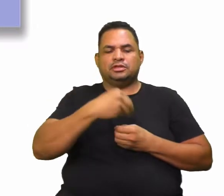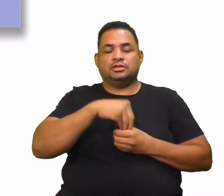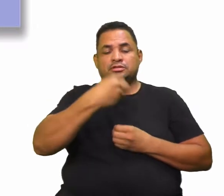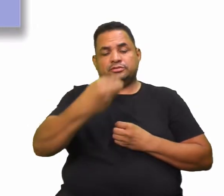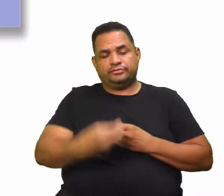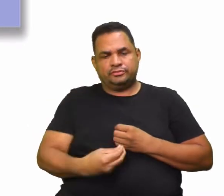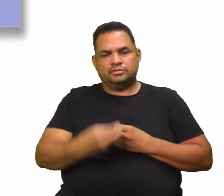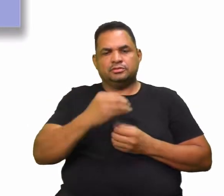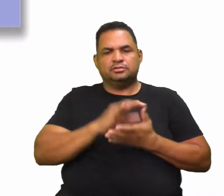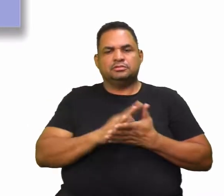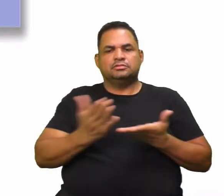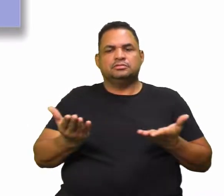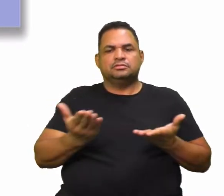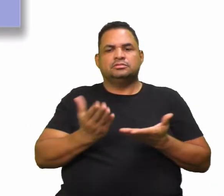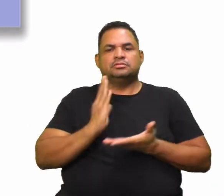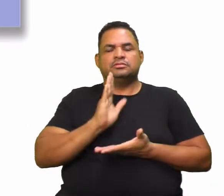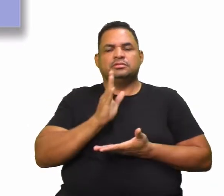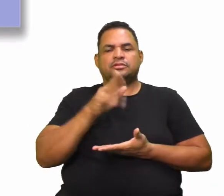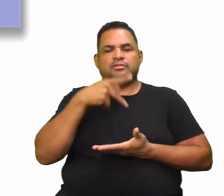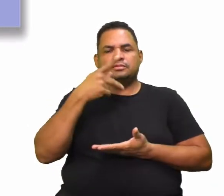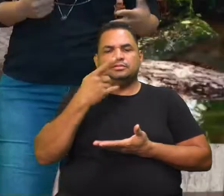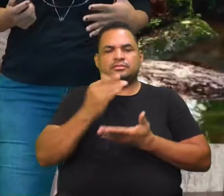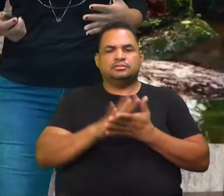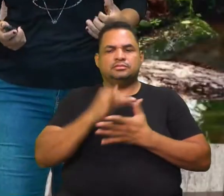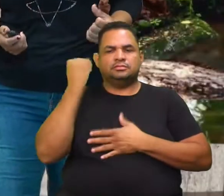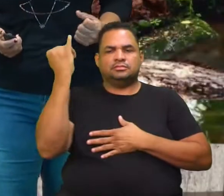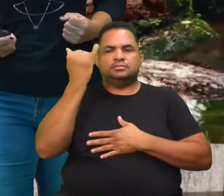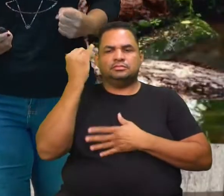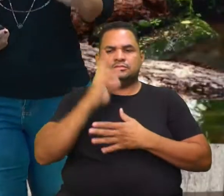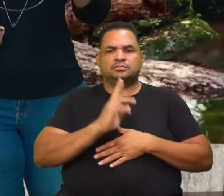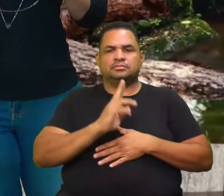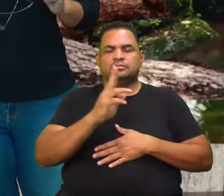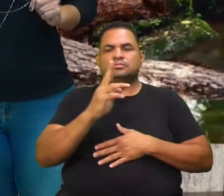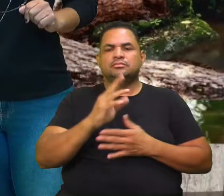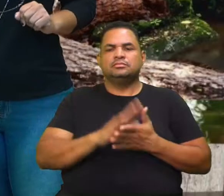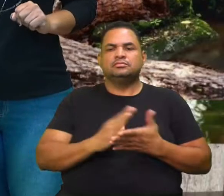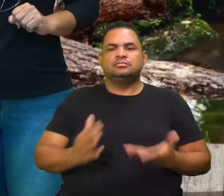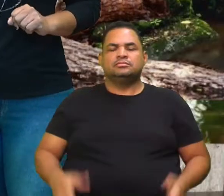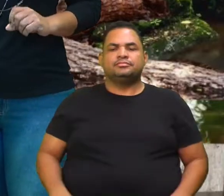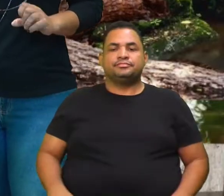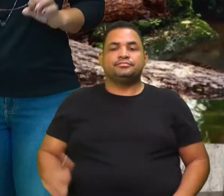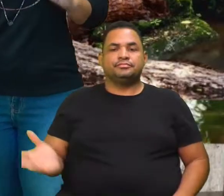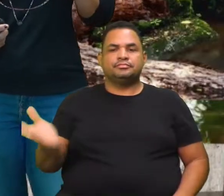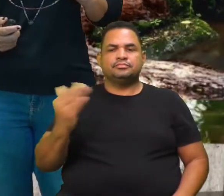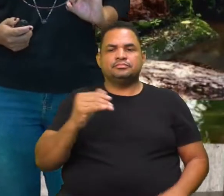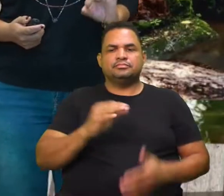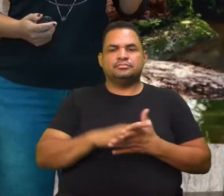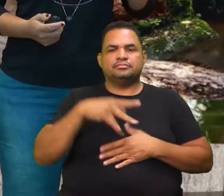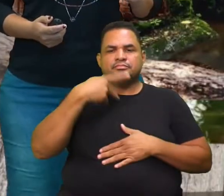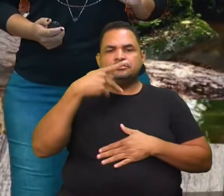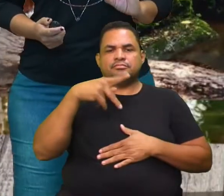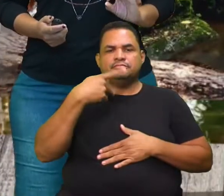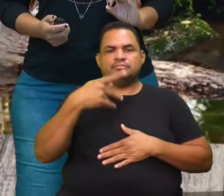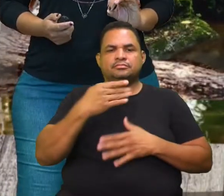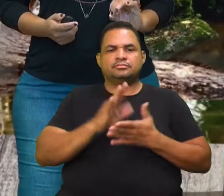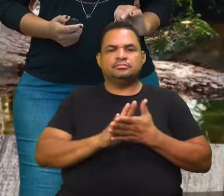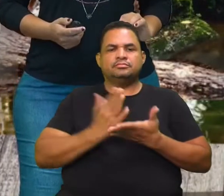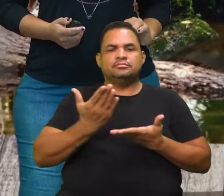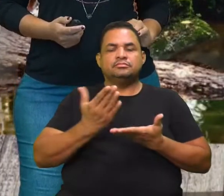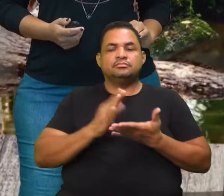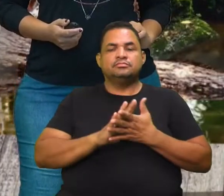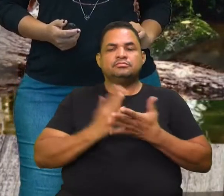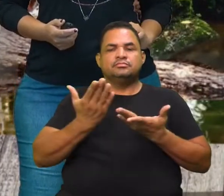uma aula que a gente já falou um pouquinho da importância desse processo, né? E vamos falar também sobre a determinação